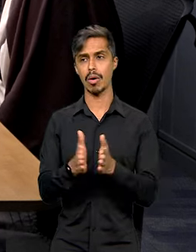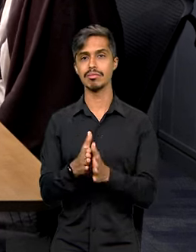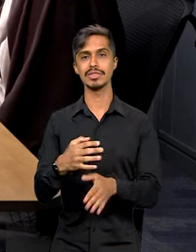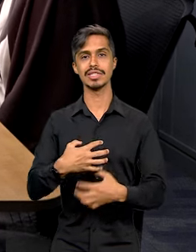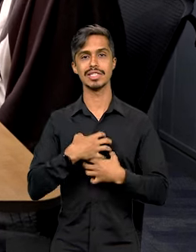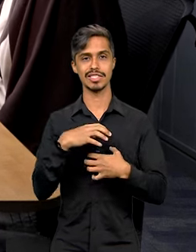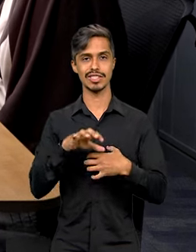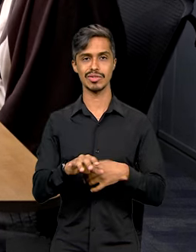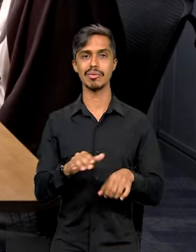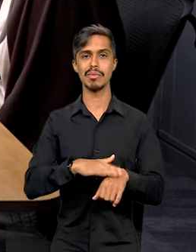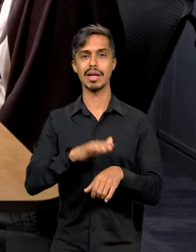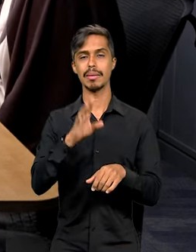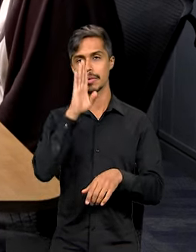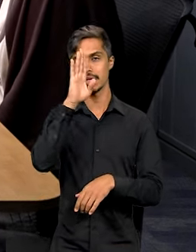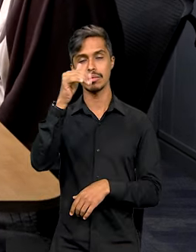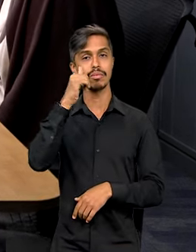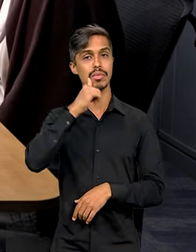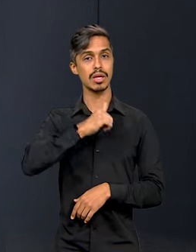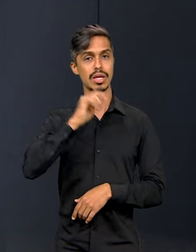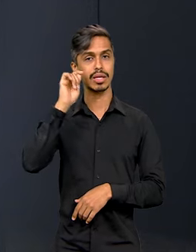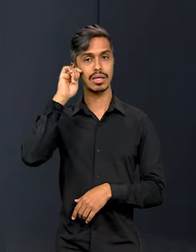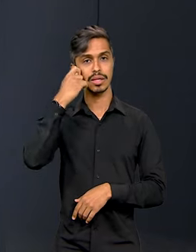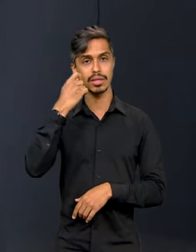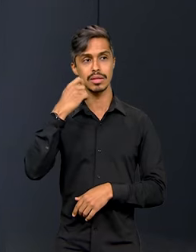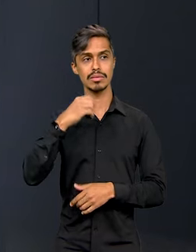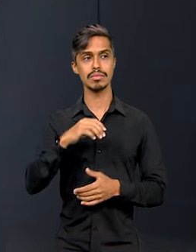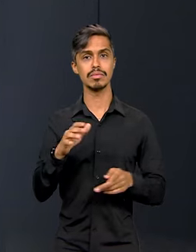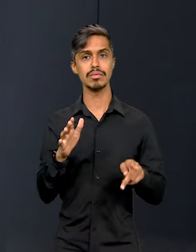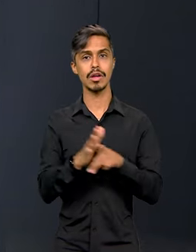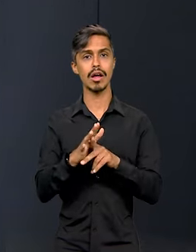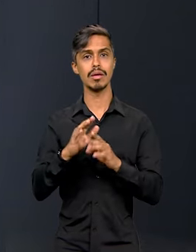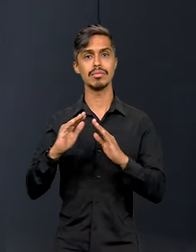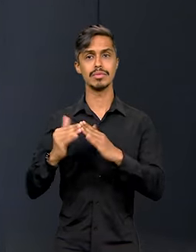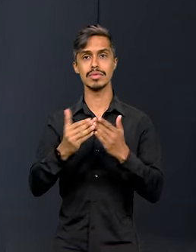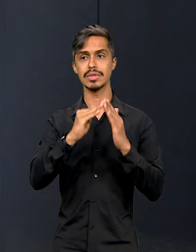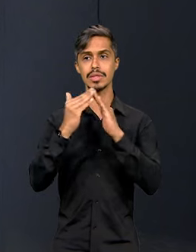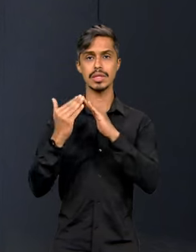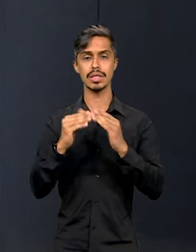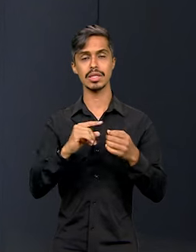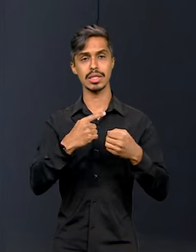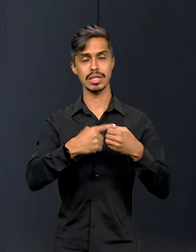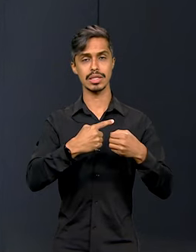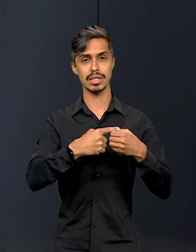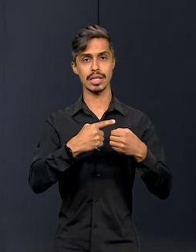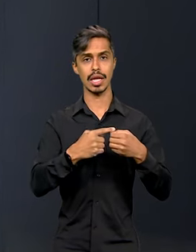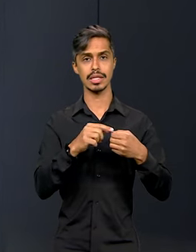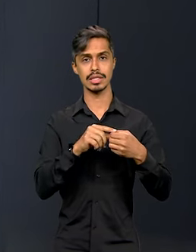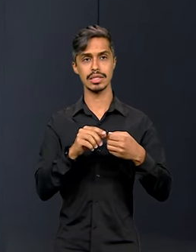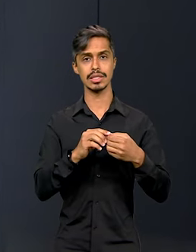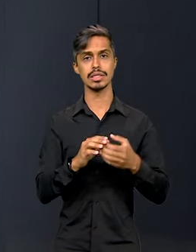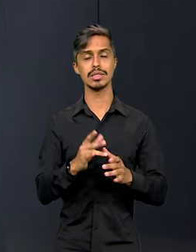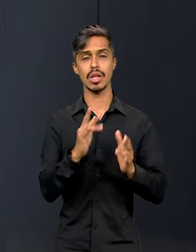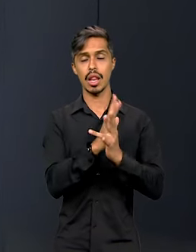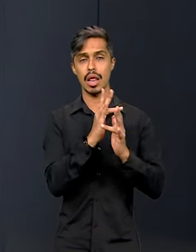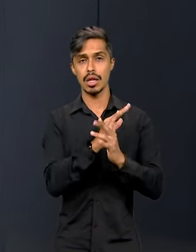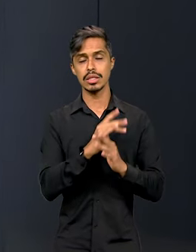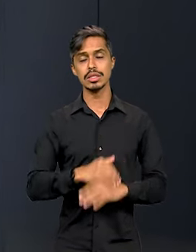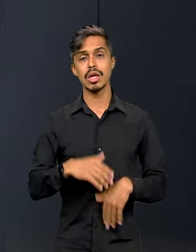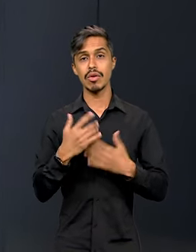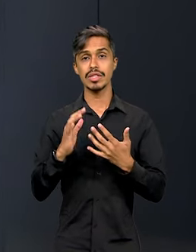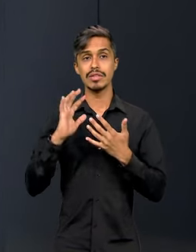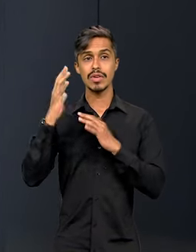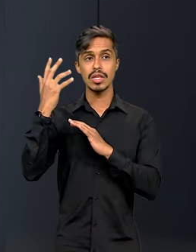mais pobres principalmente mulheres eh negras das periferias urbanas então eh eh esse